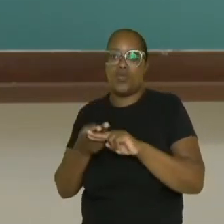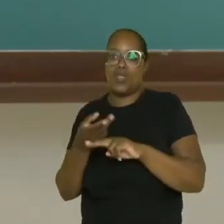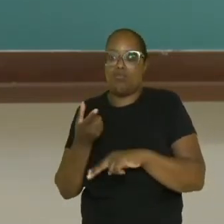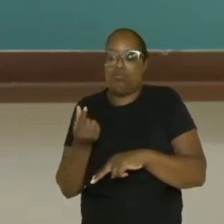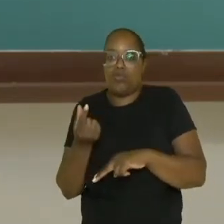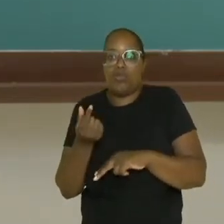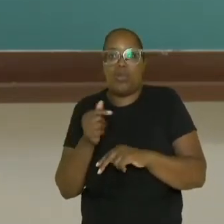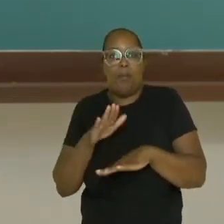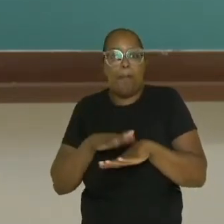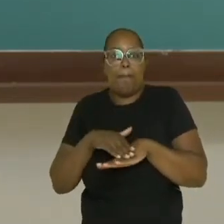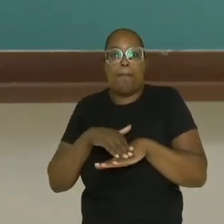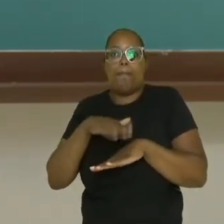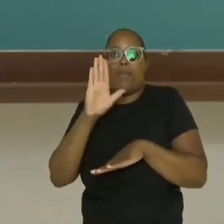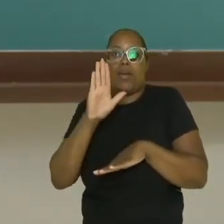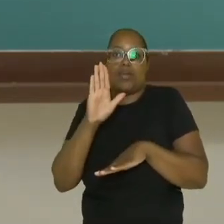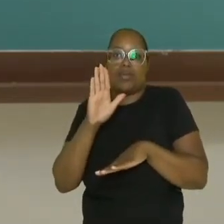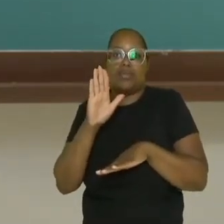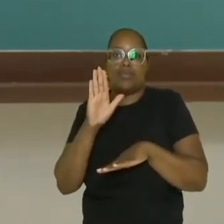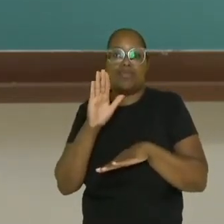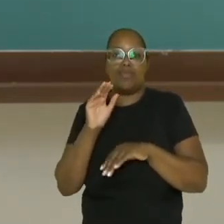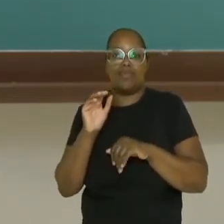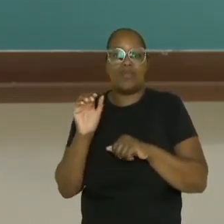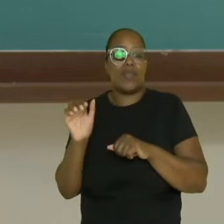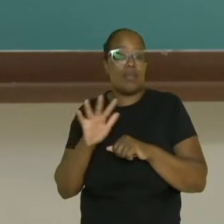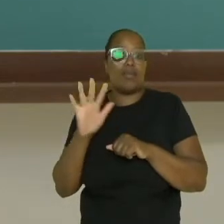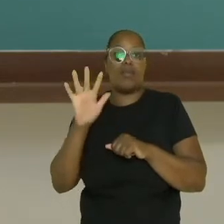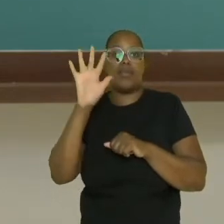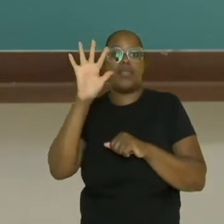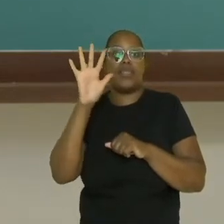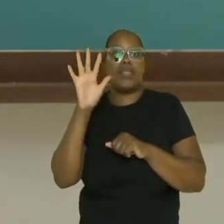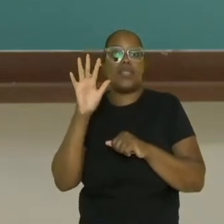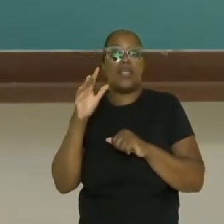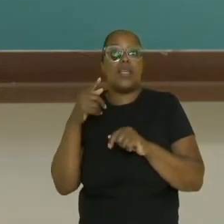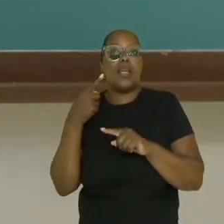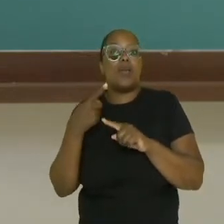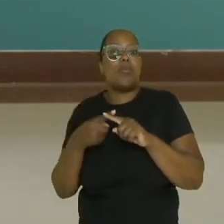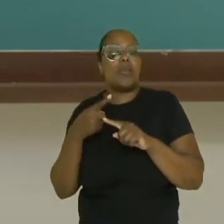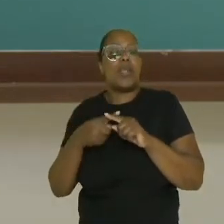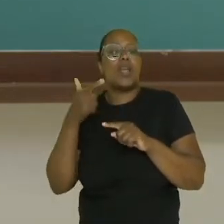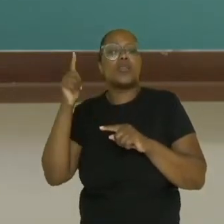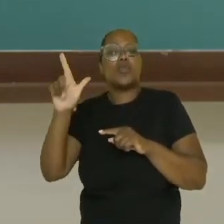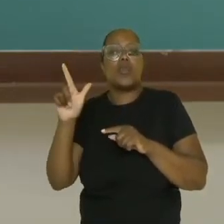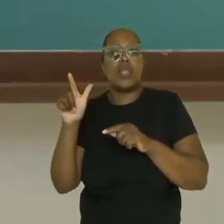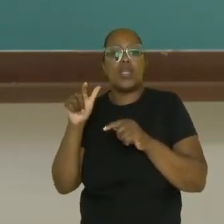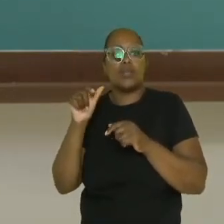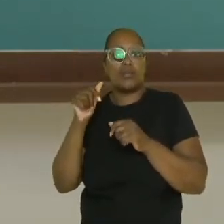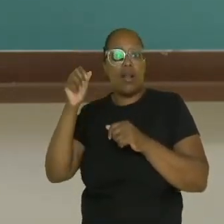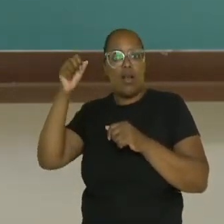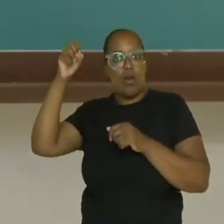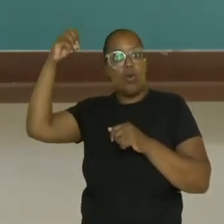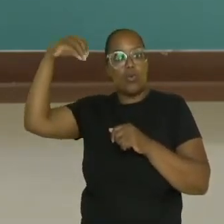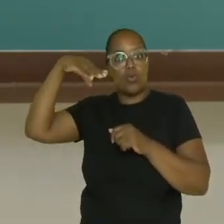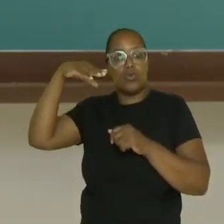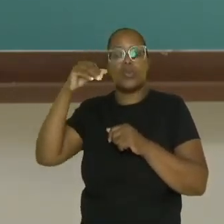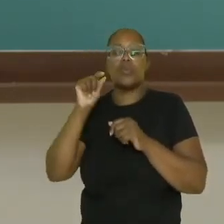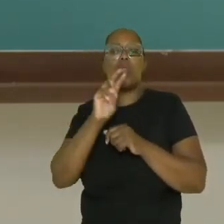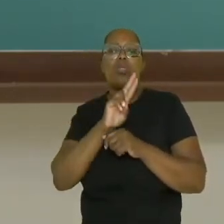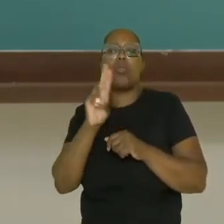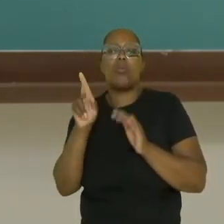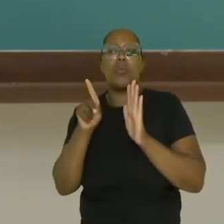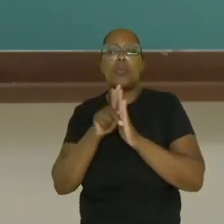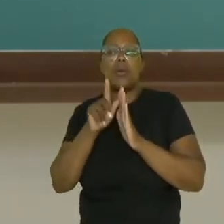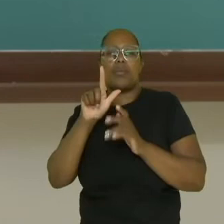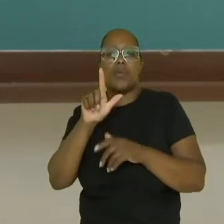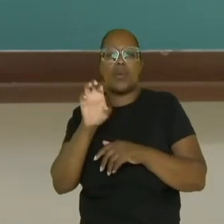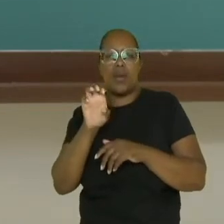que as lâmpadas produzidas hoje, as lâmpadas de LED, ela nos proporciona uma economia